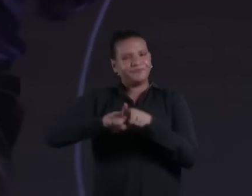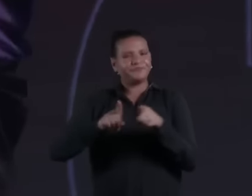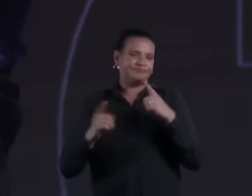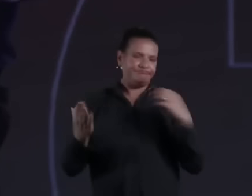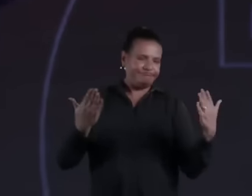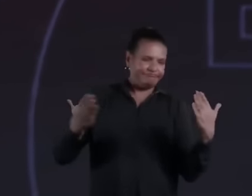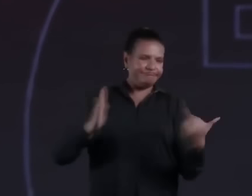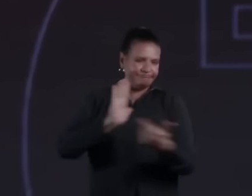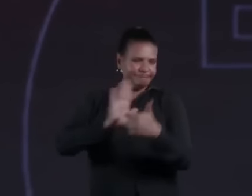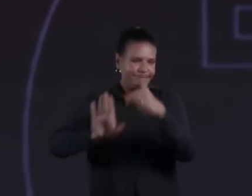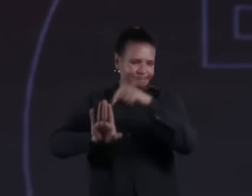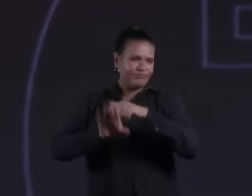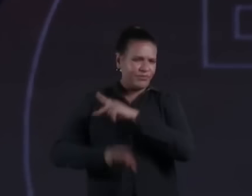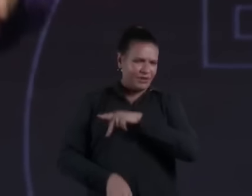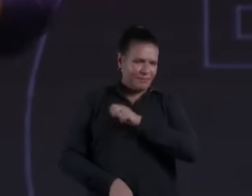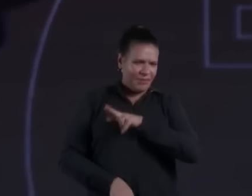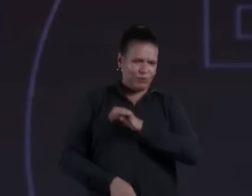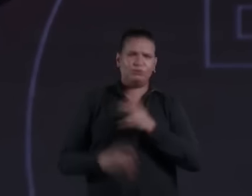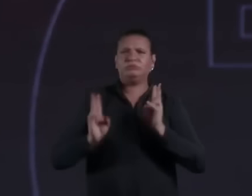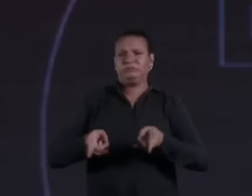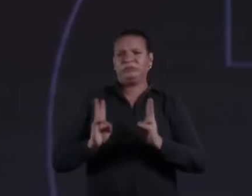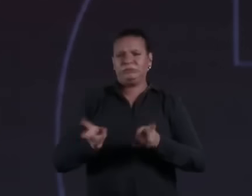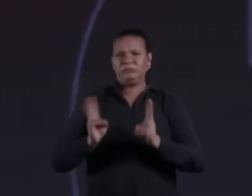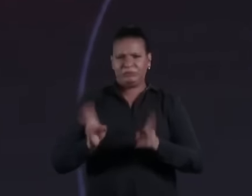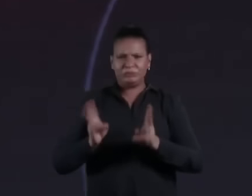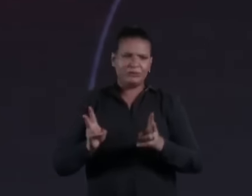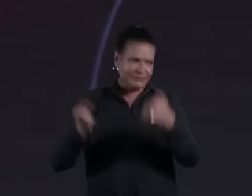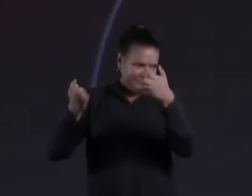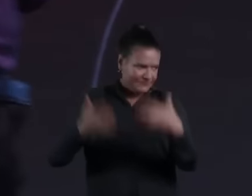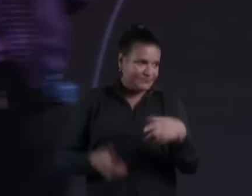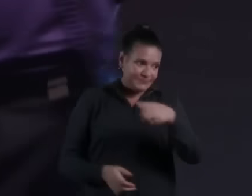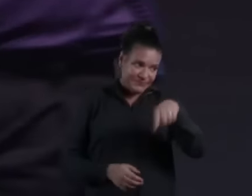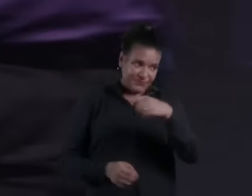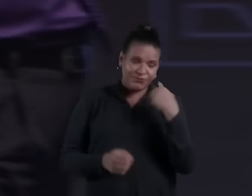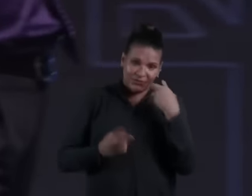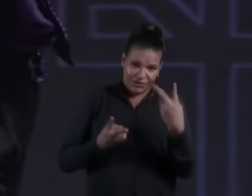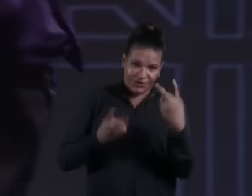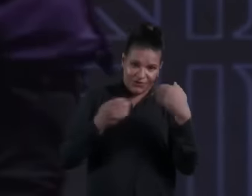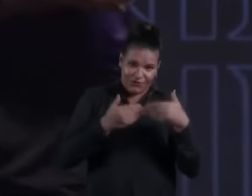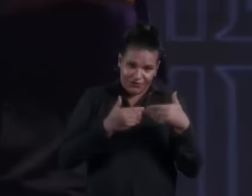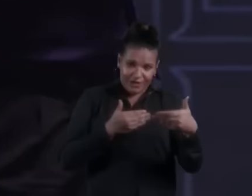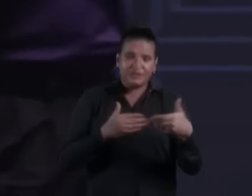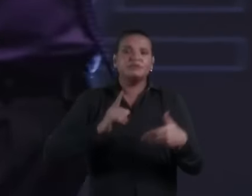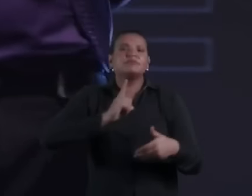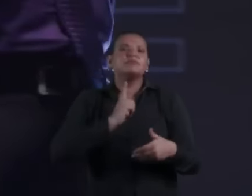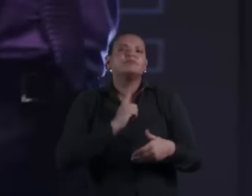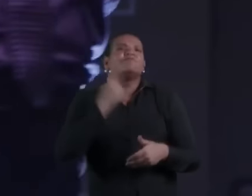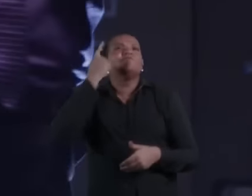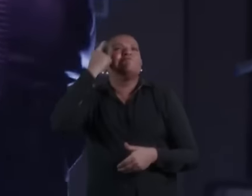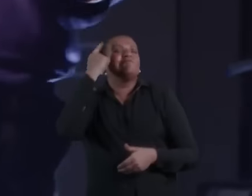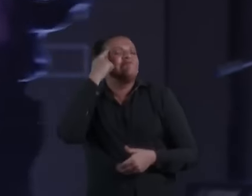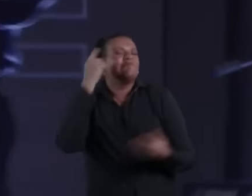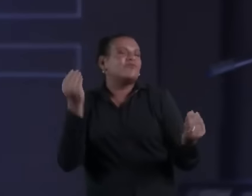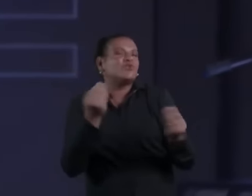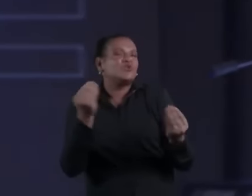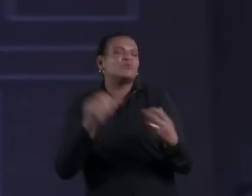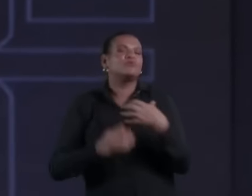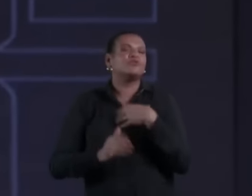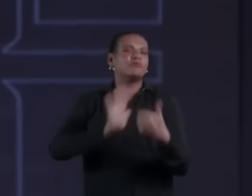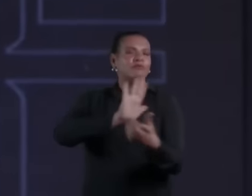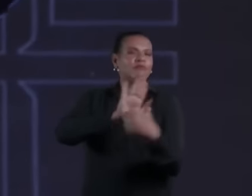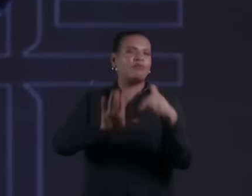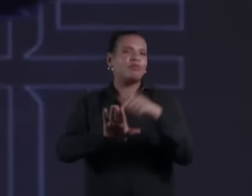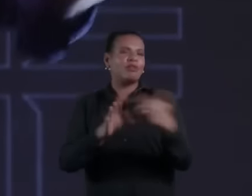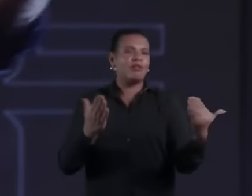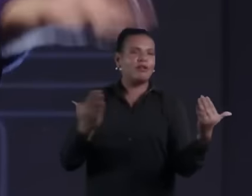aliás Paulo ele usa muito dessa dialética viu você vai perceber que Paulo ele tinha muito essa mentalidade dialética quando ele quer ensinar alguma